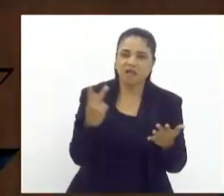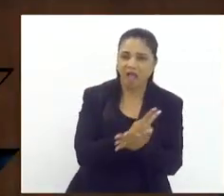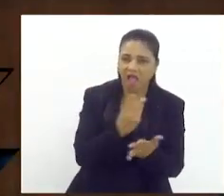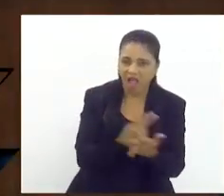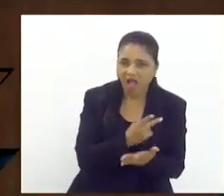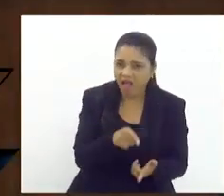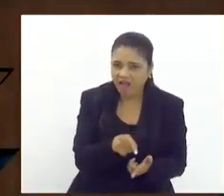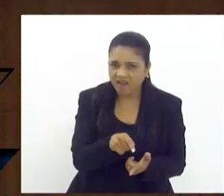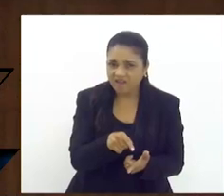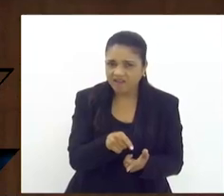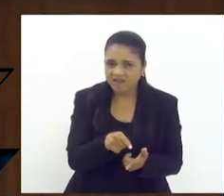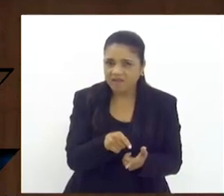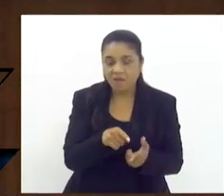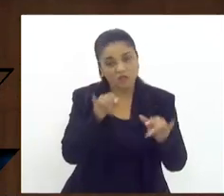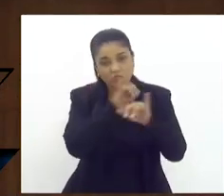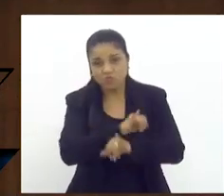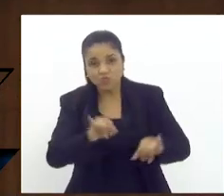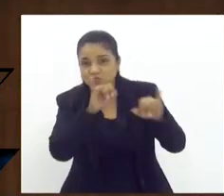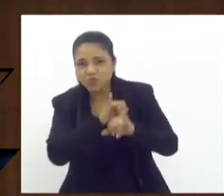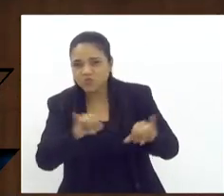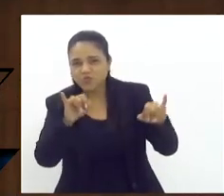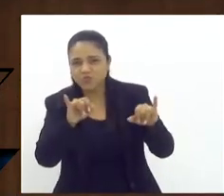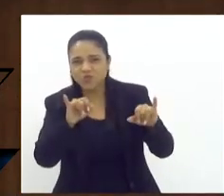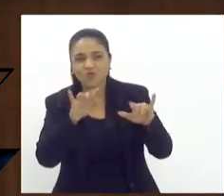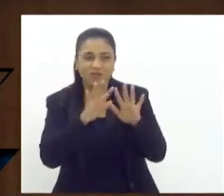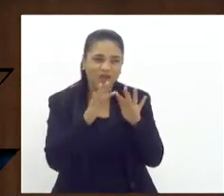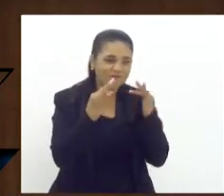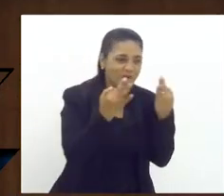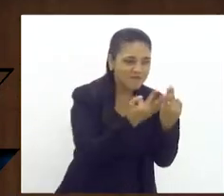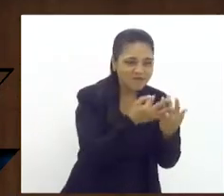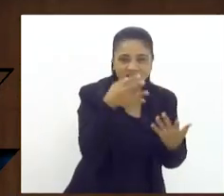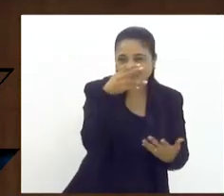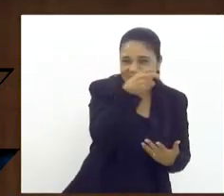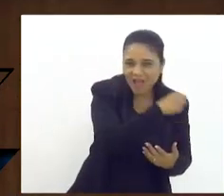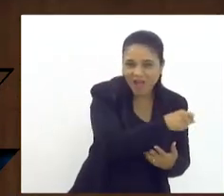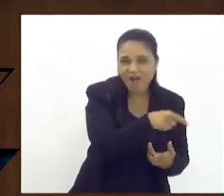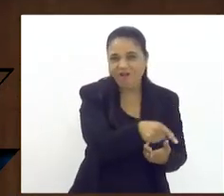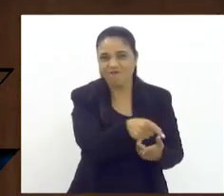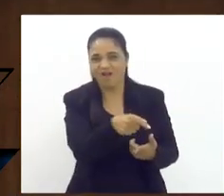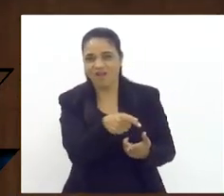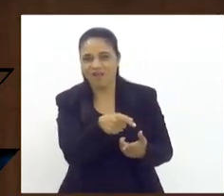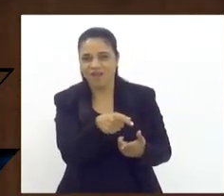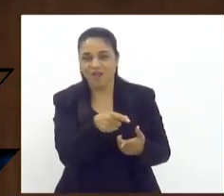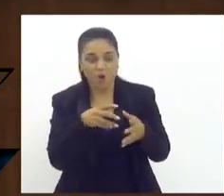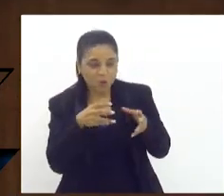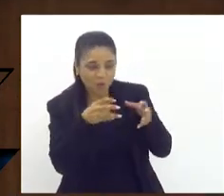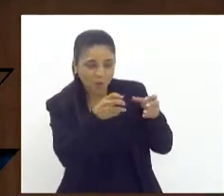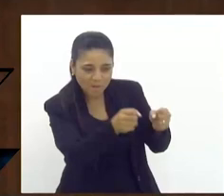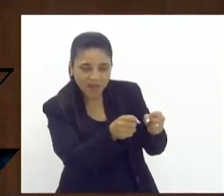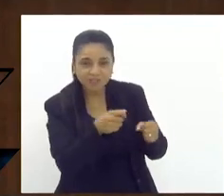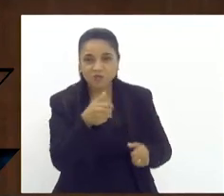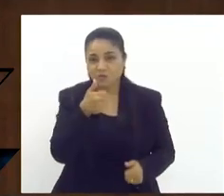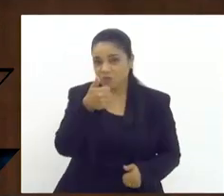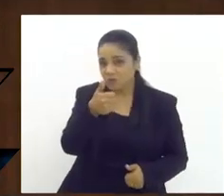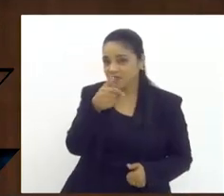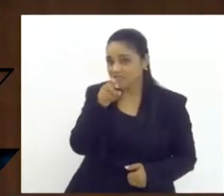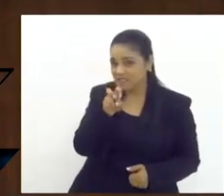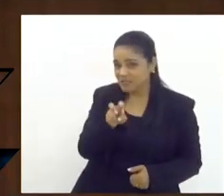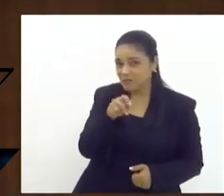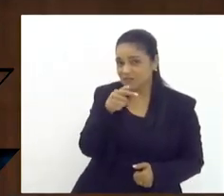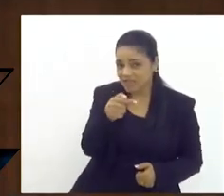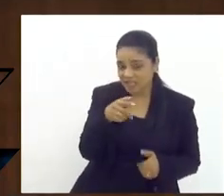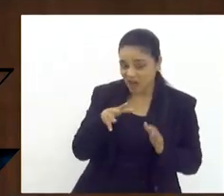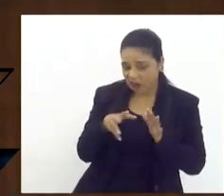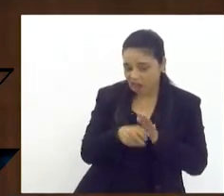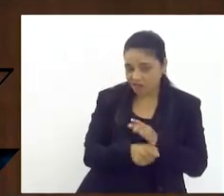erro mas não publica quando ele salva uma família do sequestro não publica quando ele prende 157 que assaltou uma senhora no ponto de ônibus